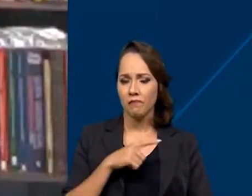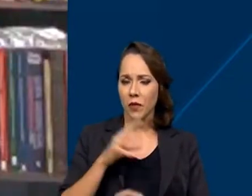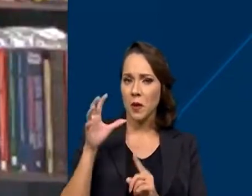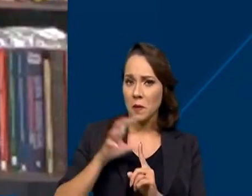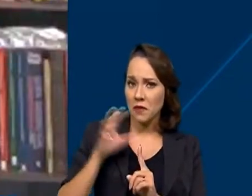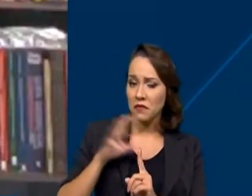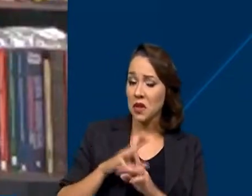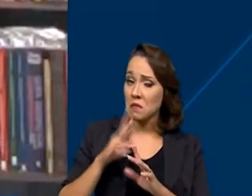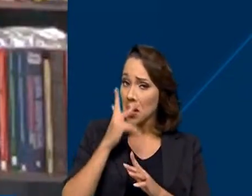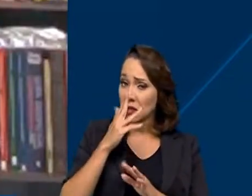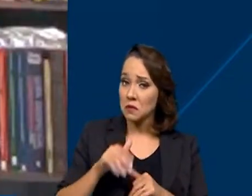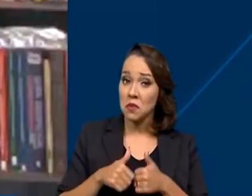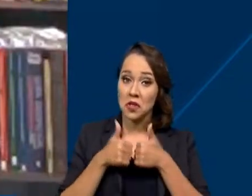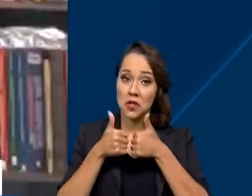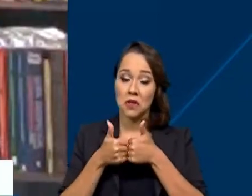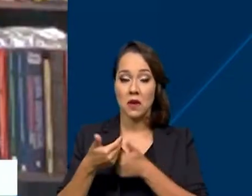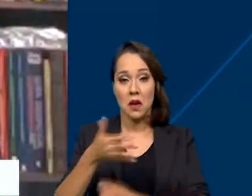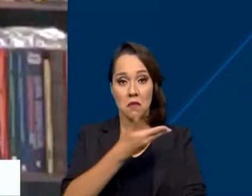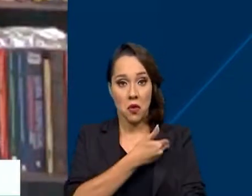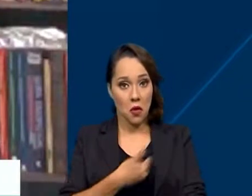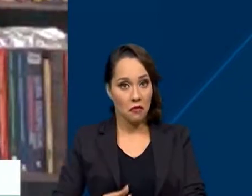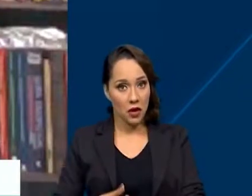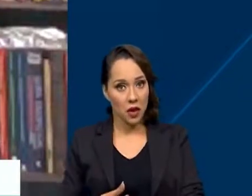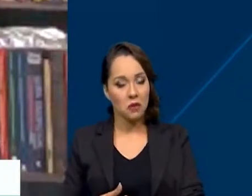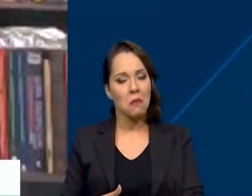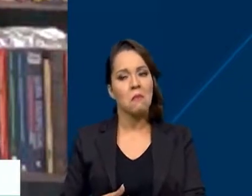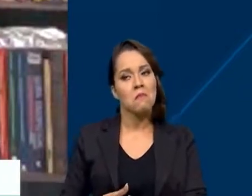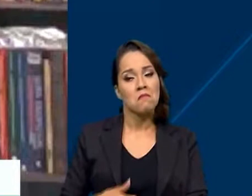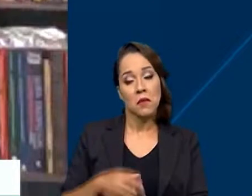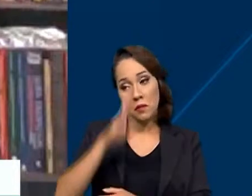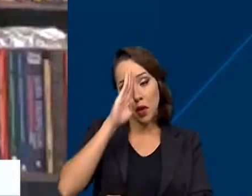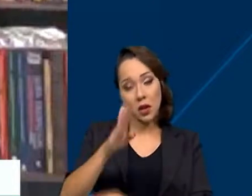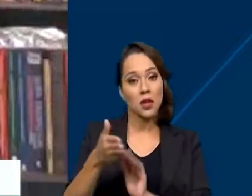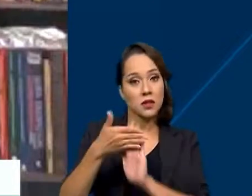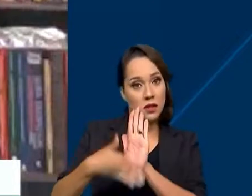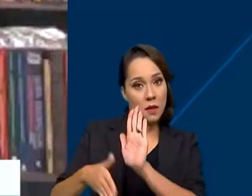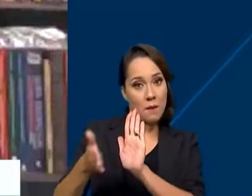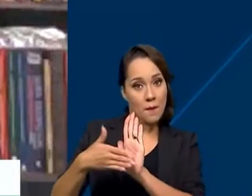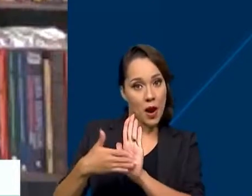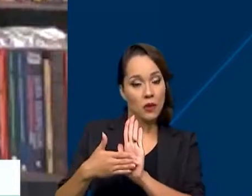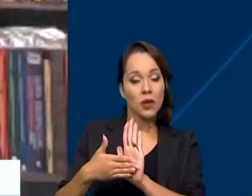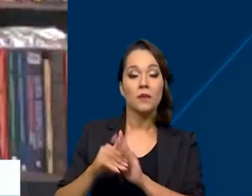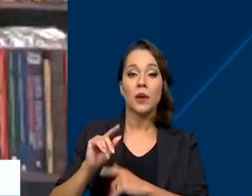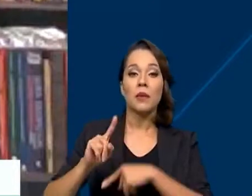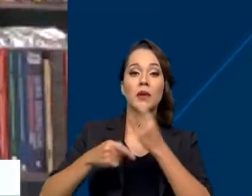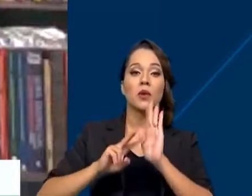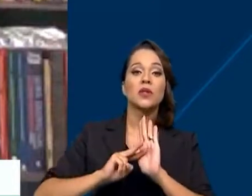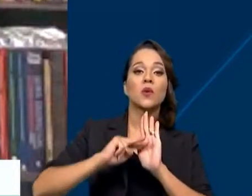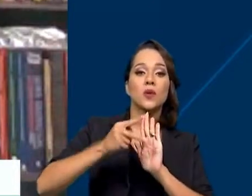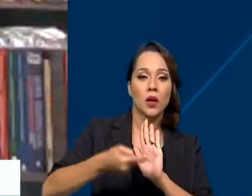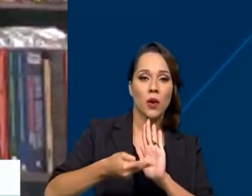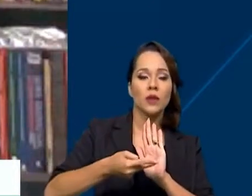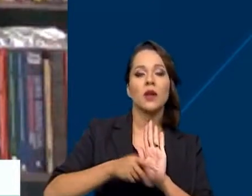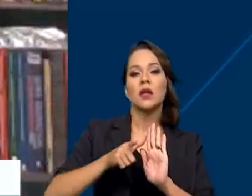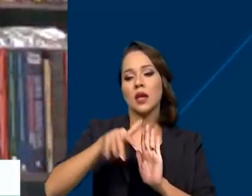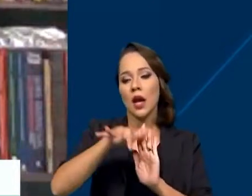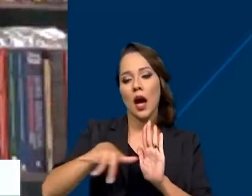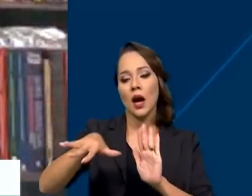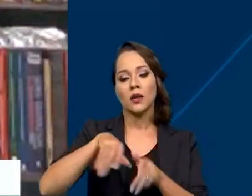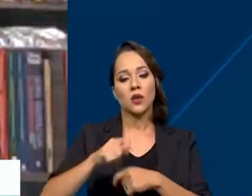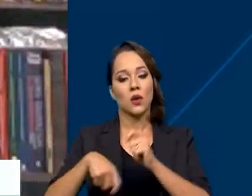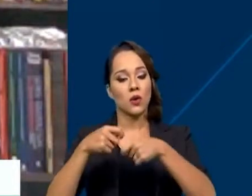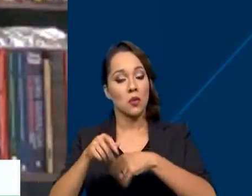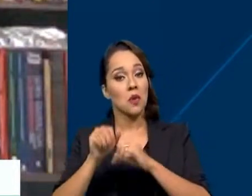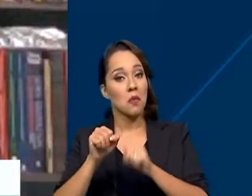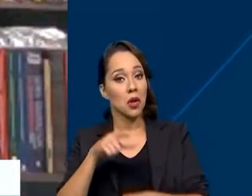tese positivo. Então, para análise do governo, está né, priorizando essa pauta para que as consequências dela atinjam setores econômicos, que